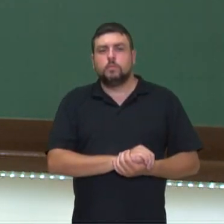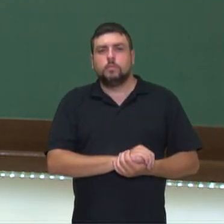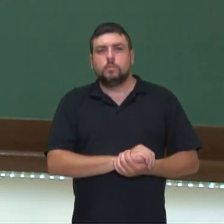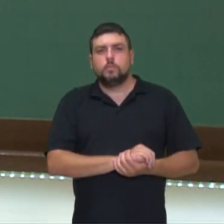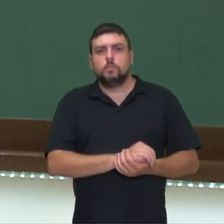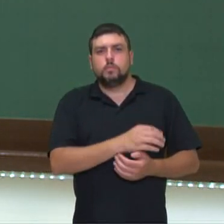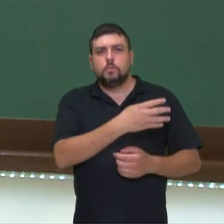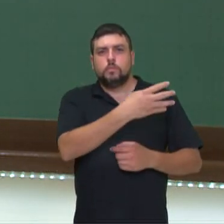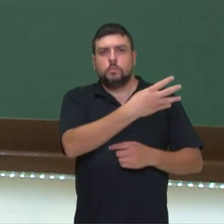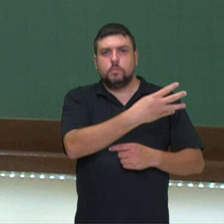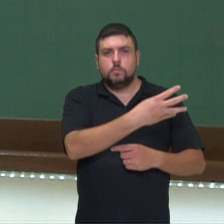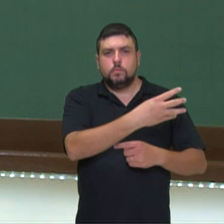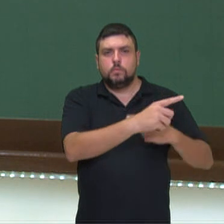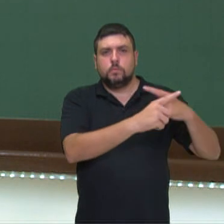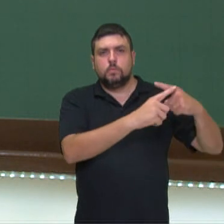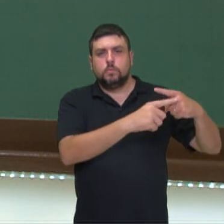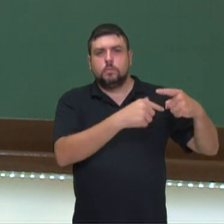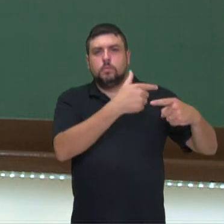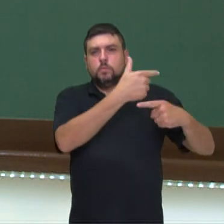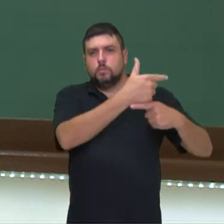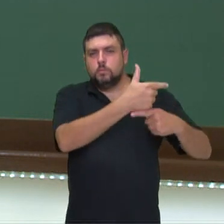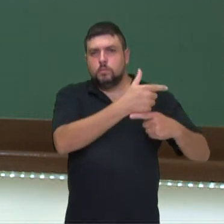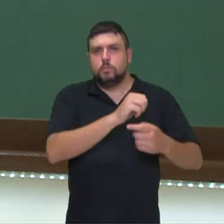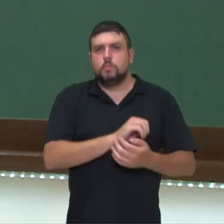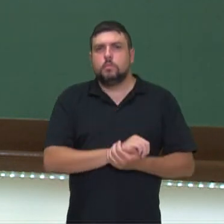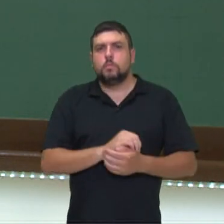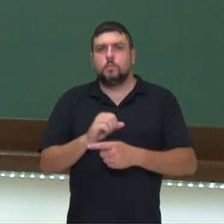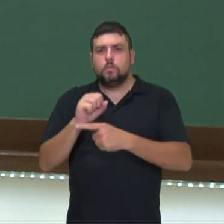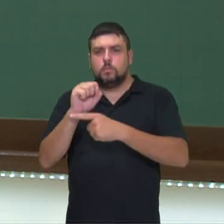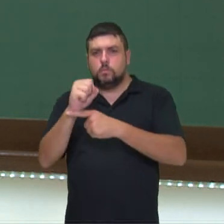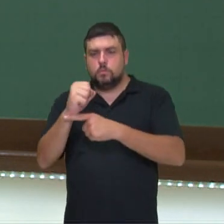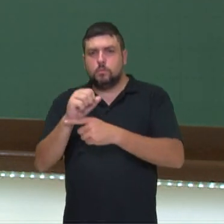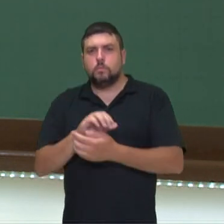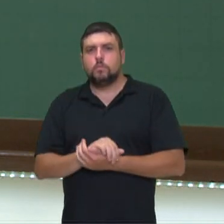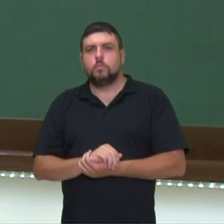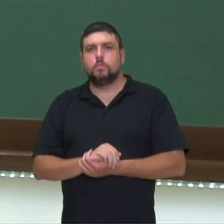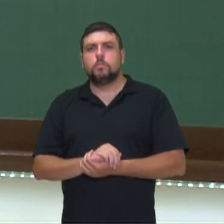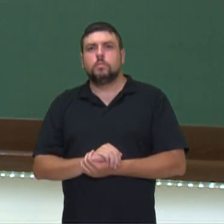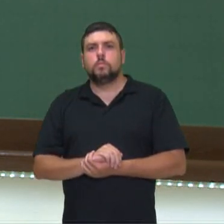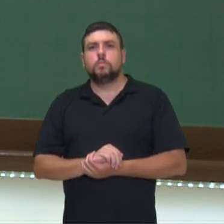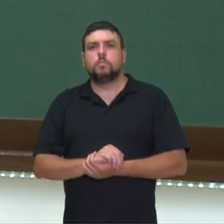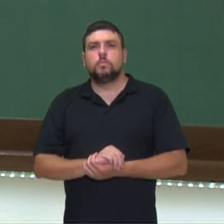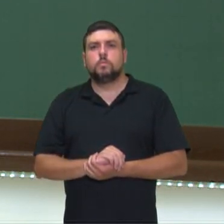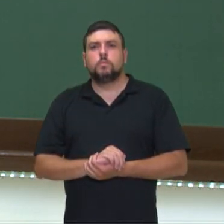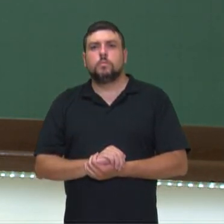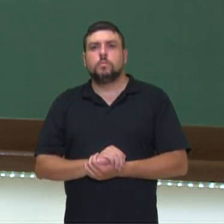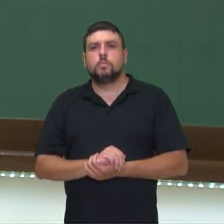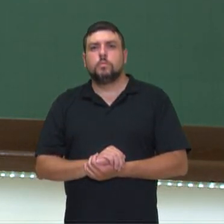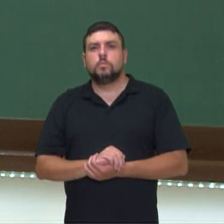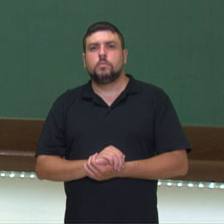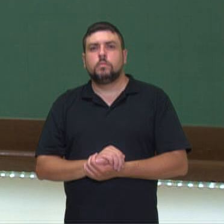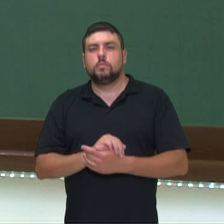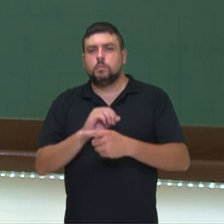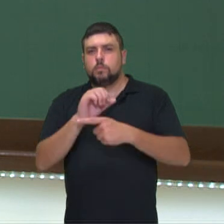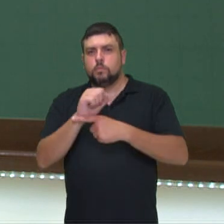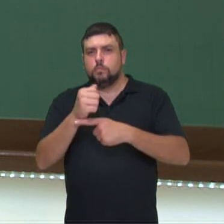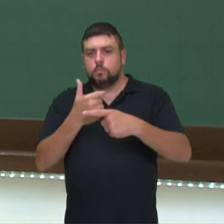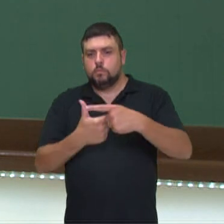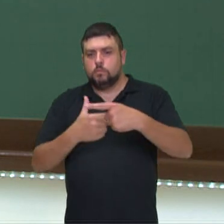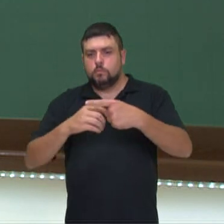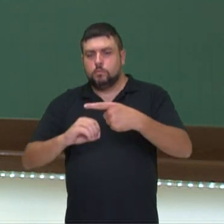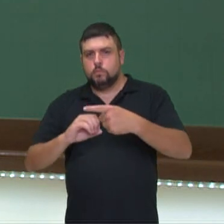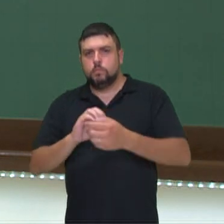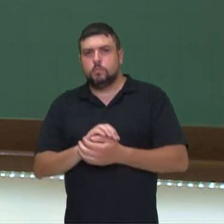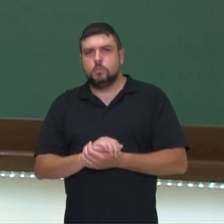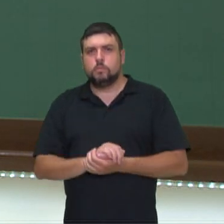4 vezes 2, o numerador, 4 vezes 2, 8. Então, o meu numerador vai ser 8. Tá? Você não precisa escrever